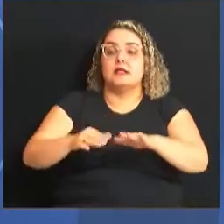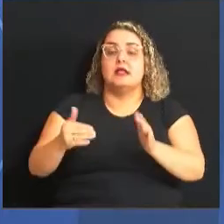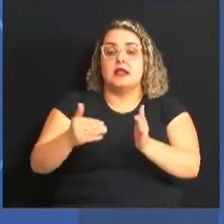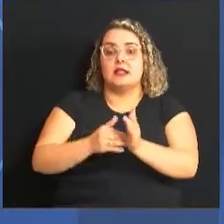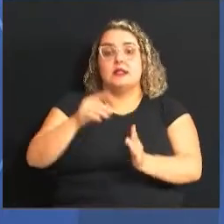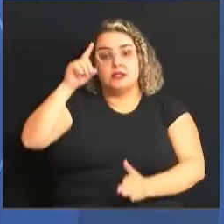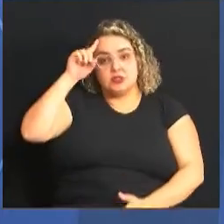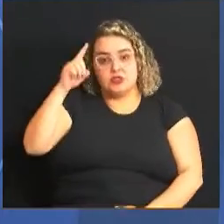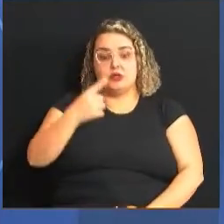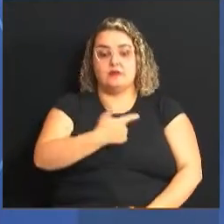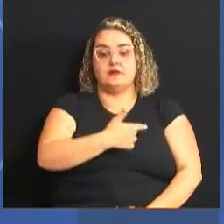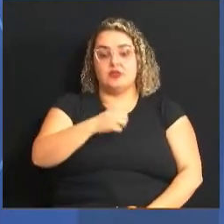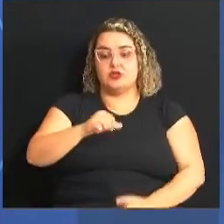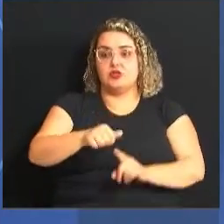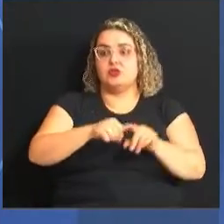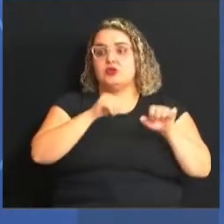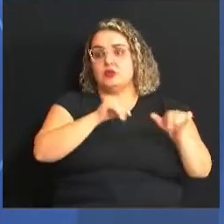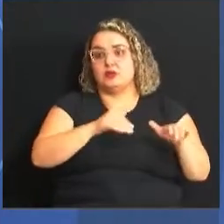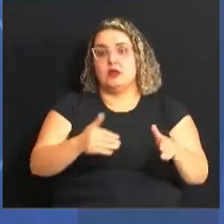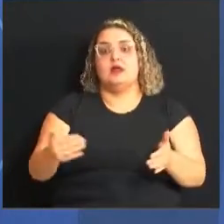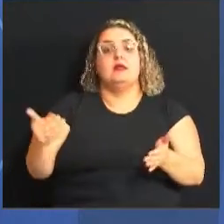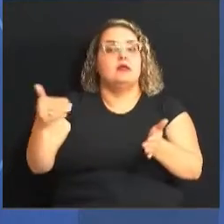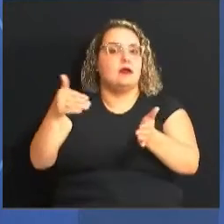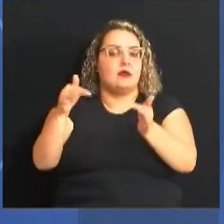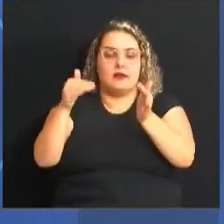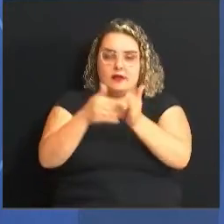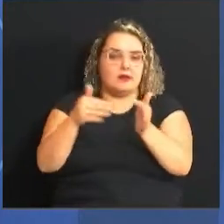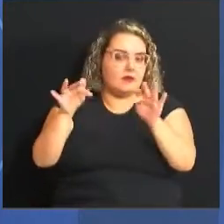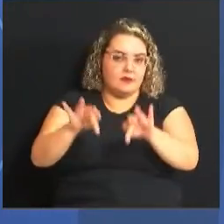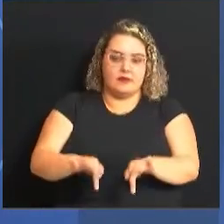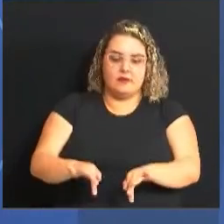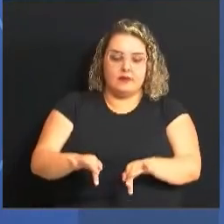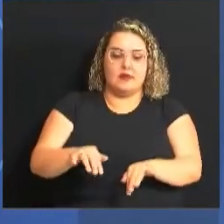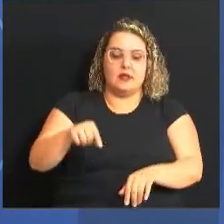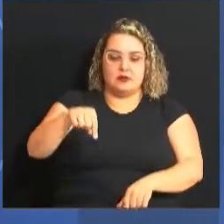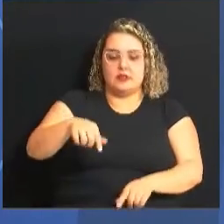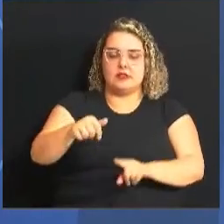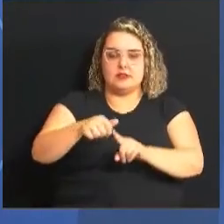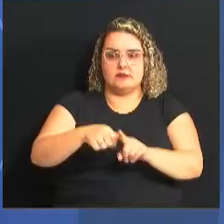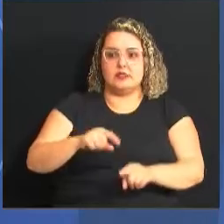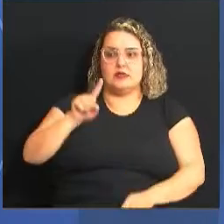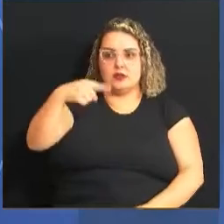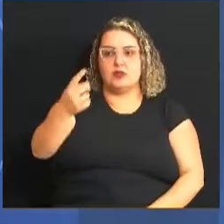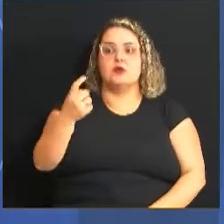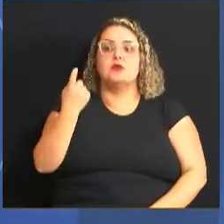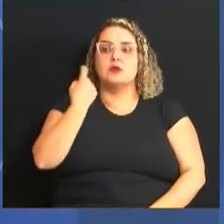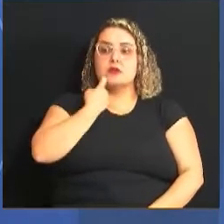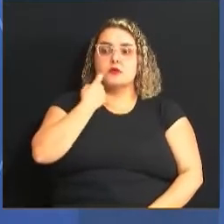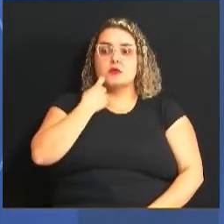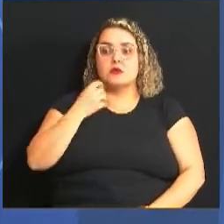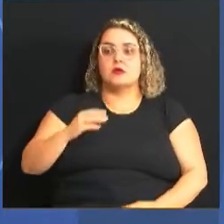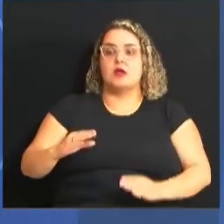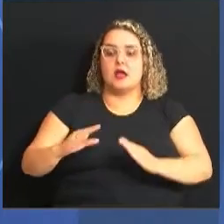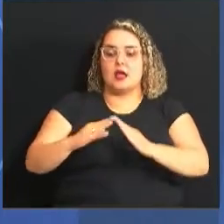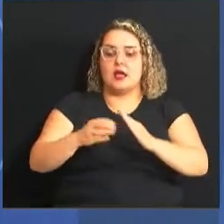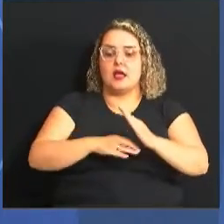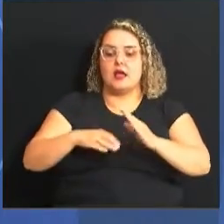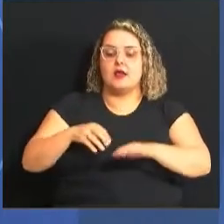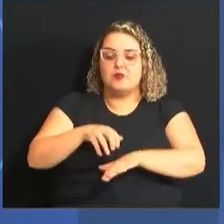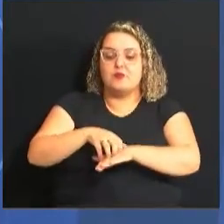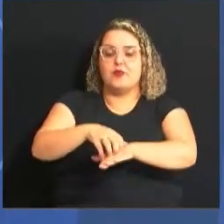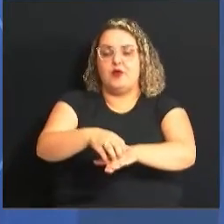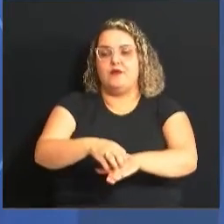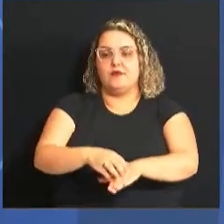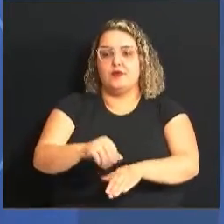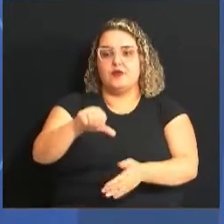de setembro, ou seja, até o final desse mês, que é a próxima sexta-feira, a clínica médica móvel, a unidade 1, continua